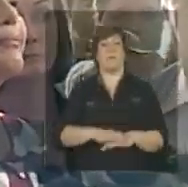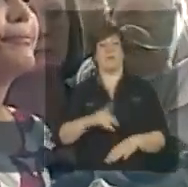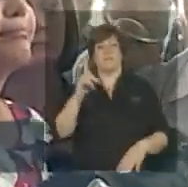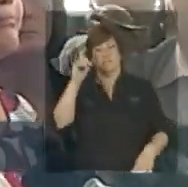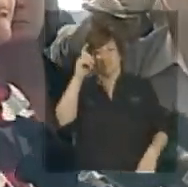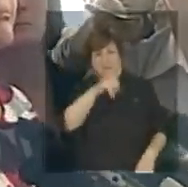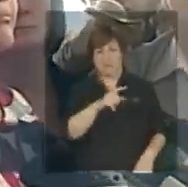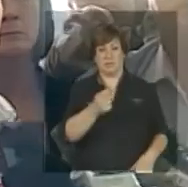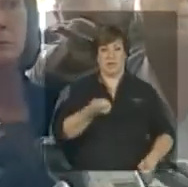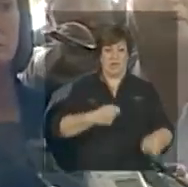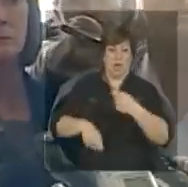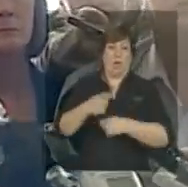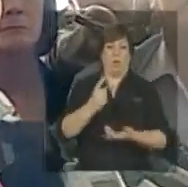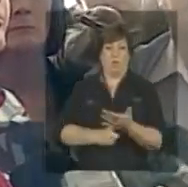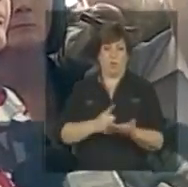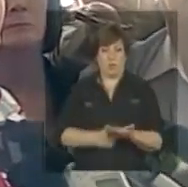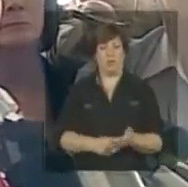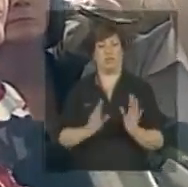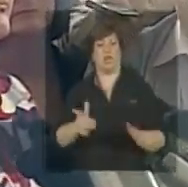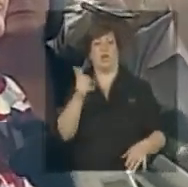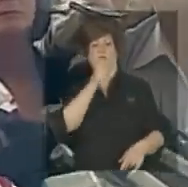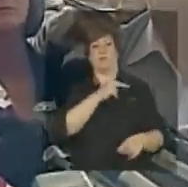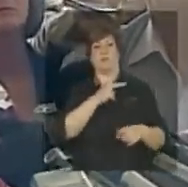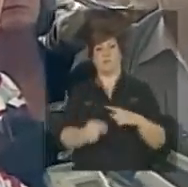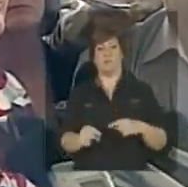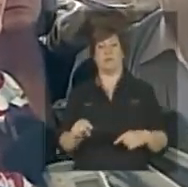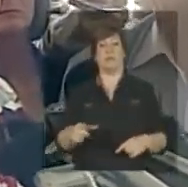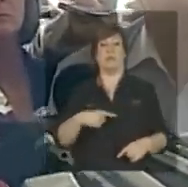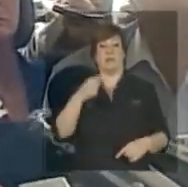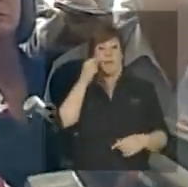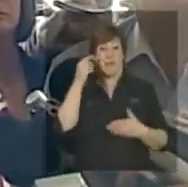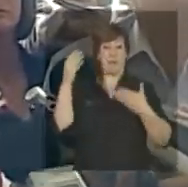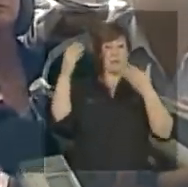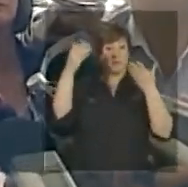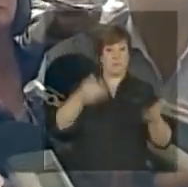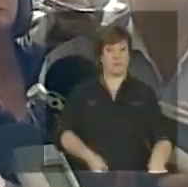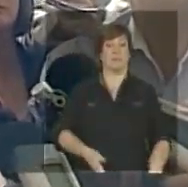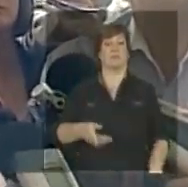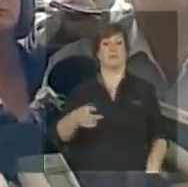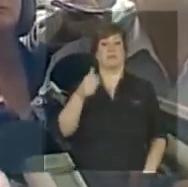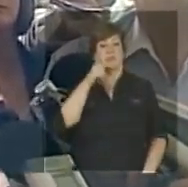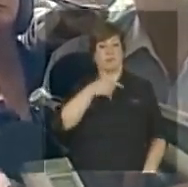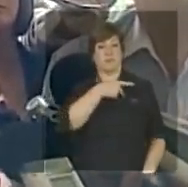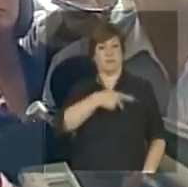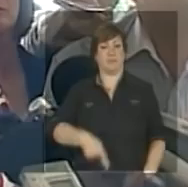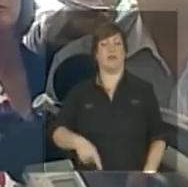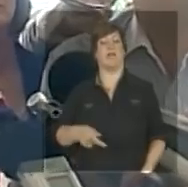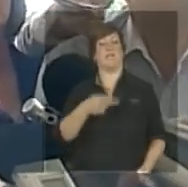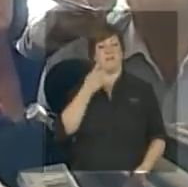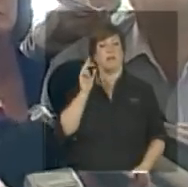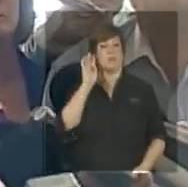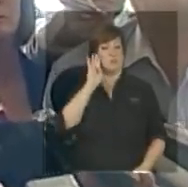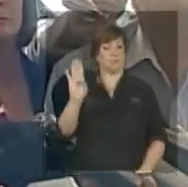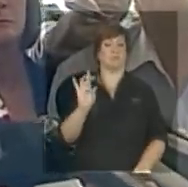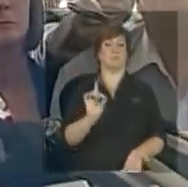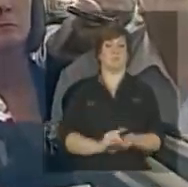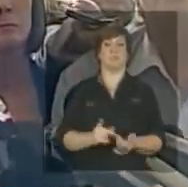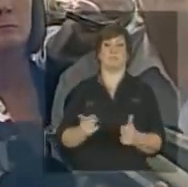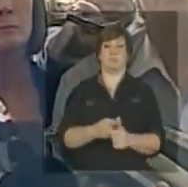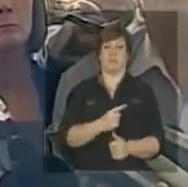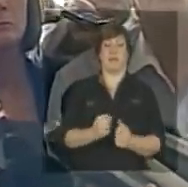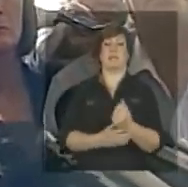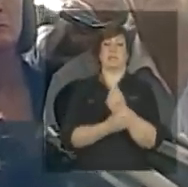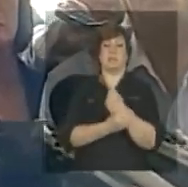difícil das negociações foi superado e a presença da presidenta reafirma a prioridade, a segurança de